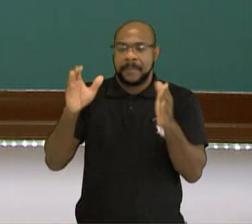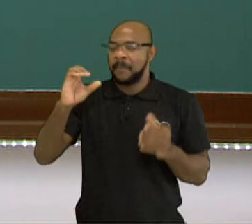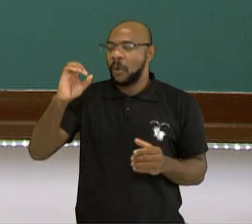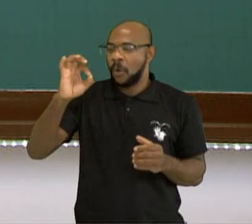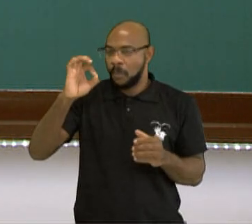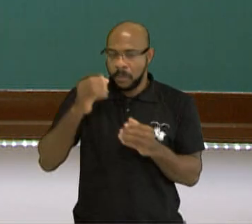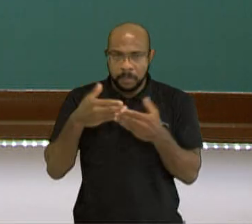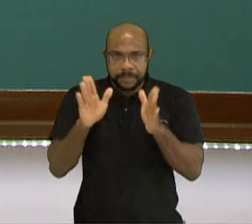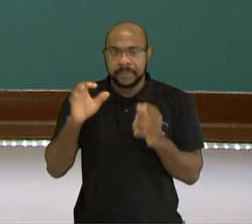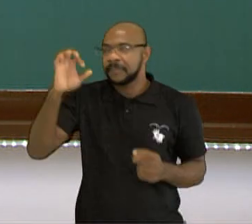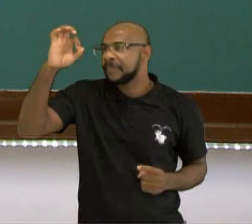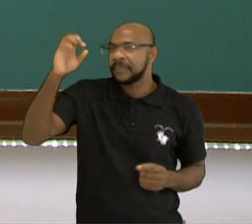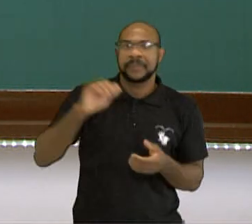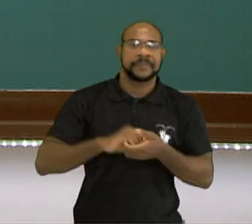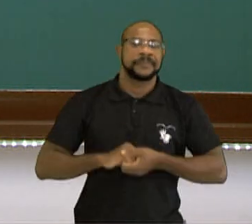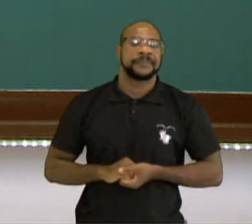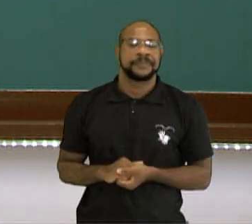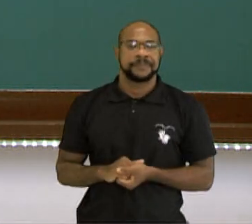tá?